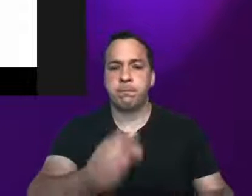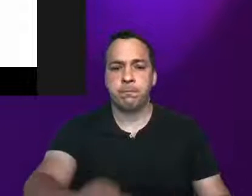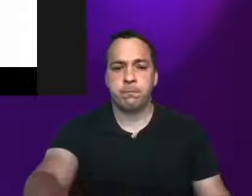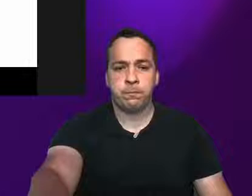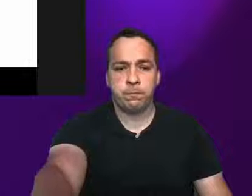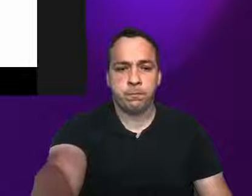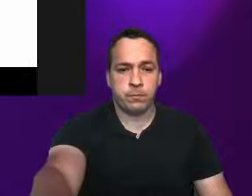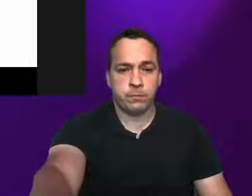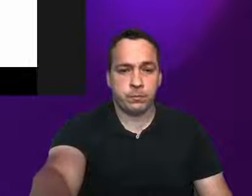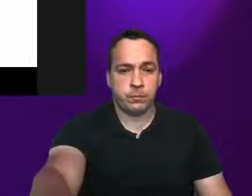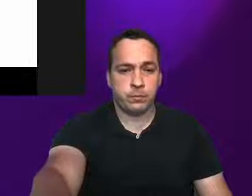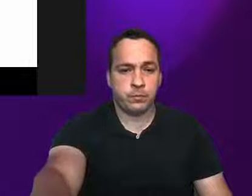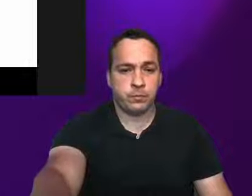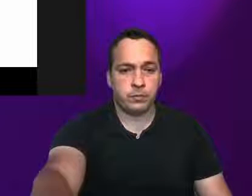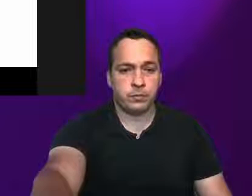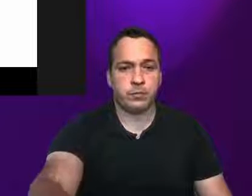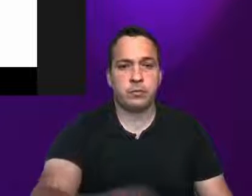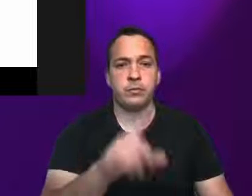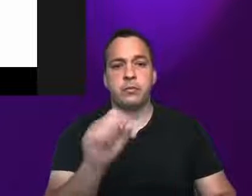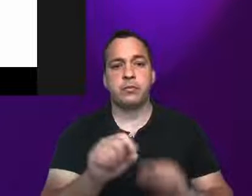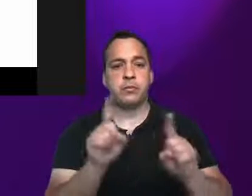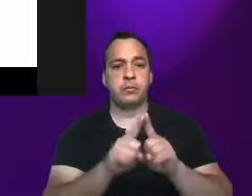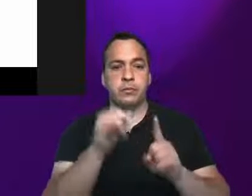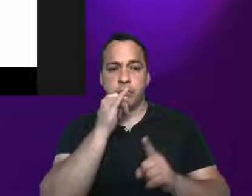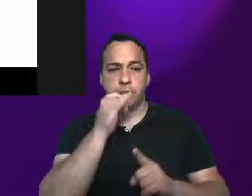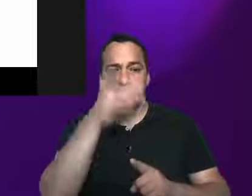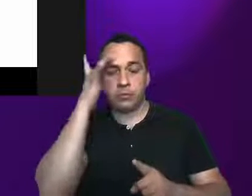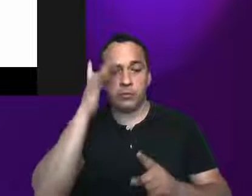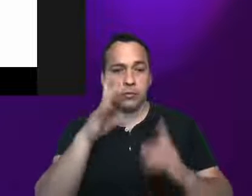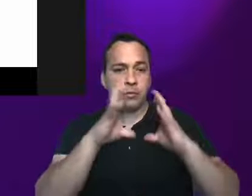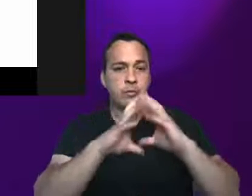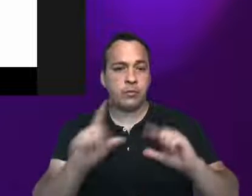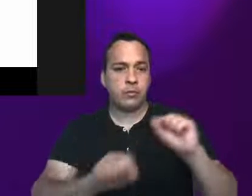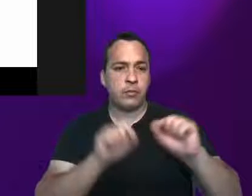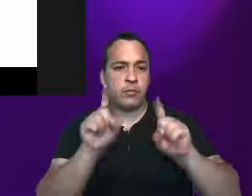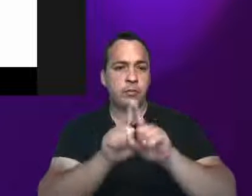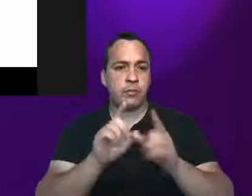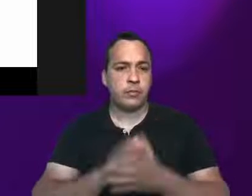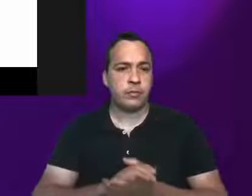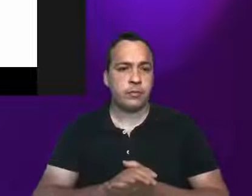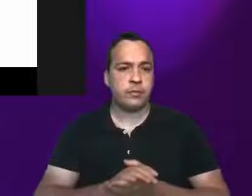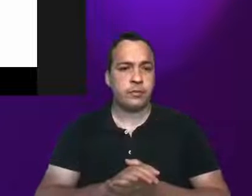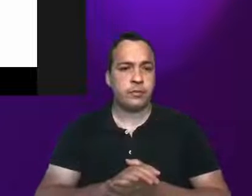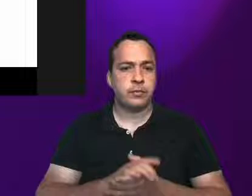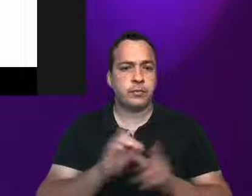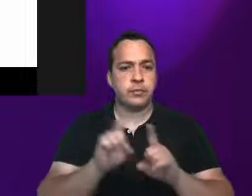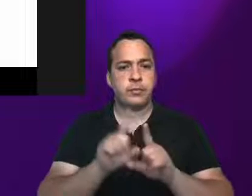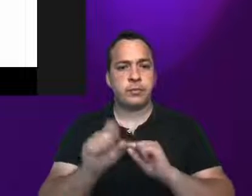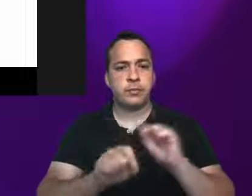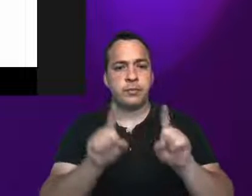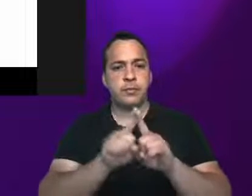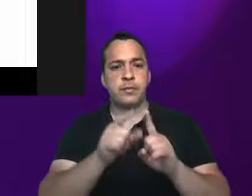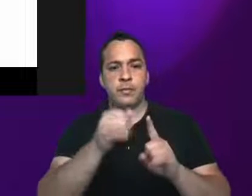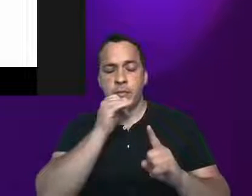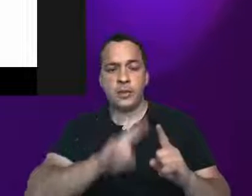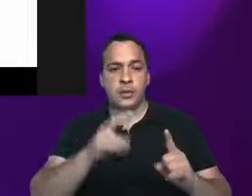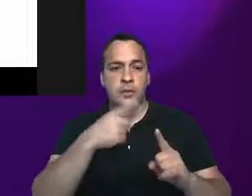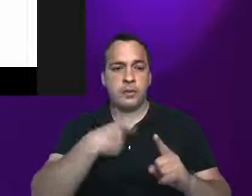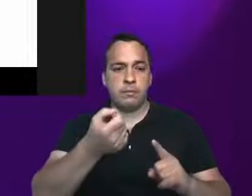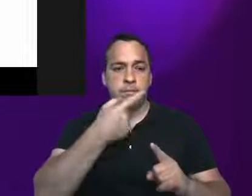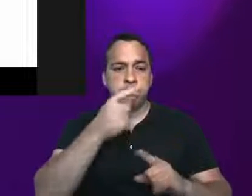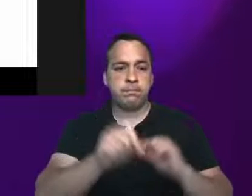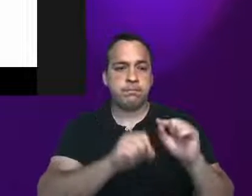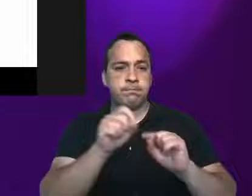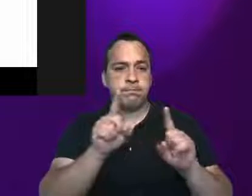maior sucesso na descongestão dos pacientes que estavam no grupo da intervenção, que receberam a droga, e isso se